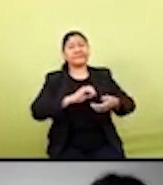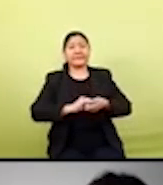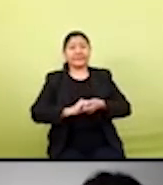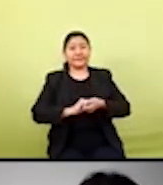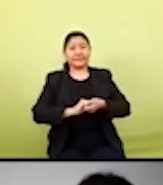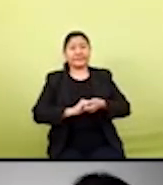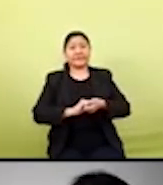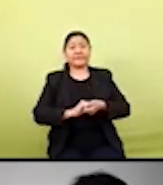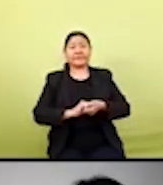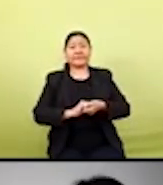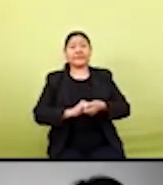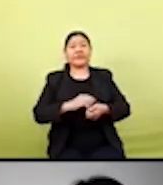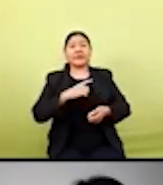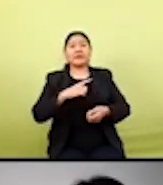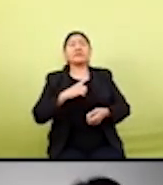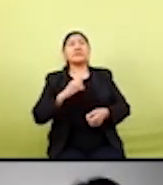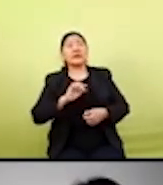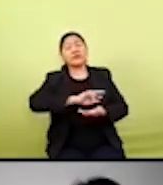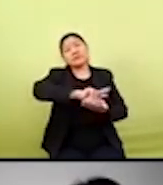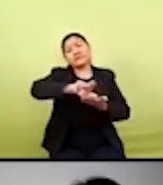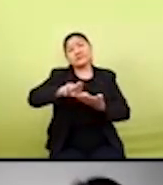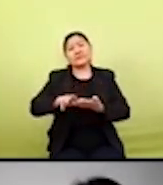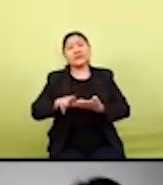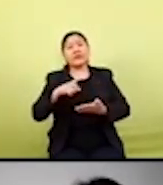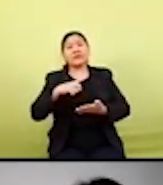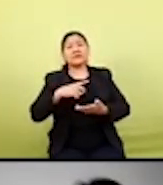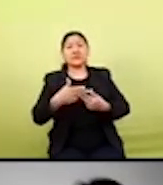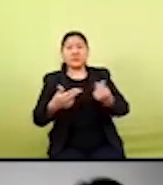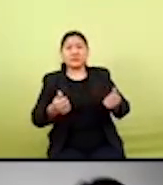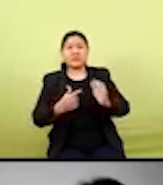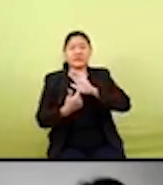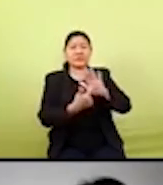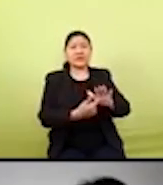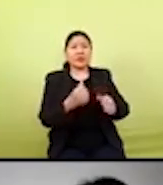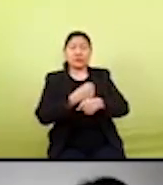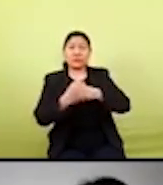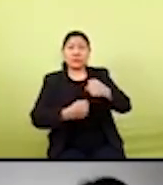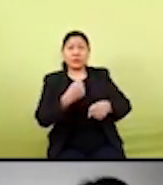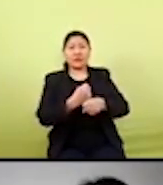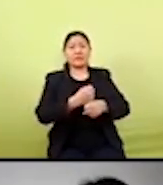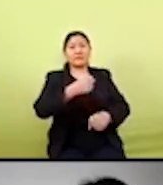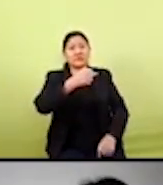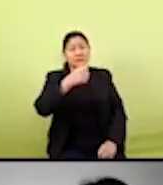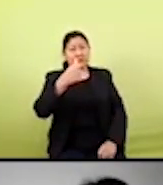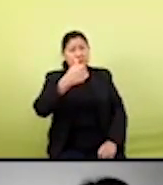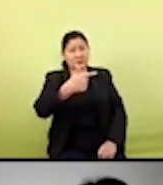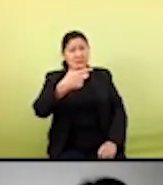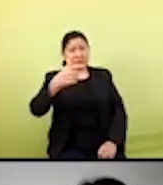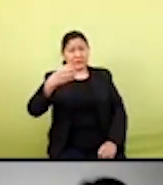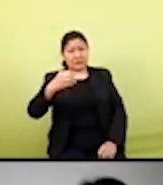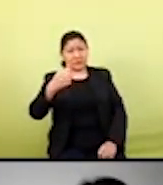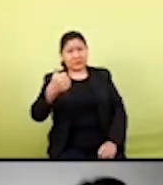desde uma pequena pausa, assim, né, desde 2018, eu e a Márcia, nós já estamos aí juntando